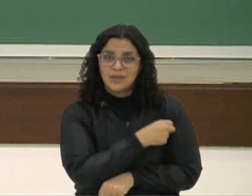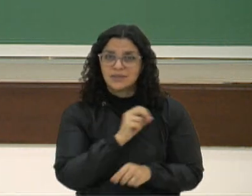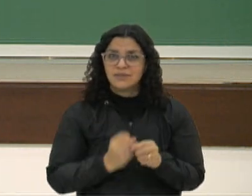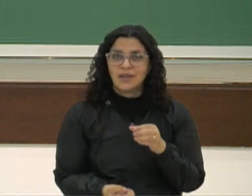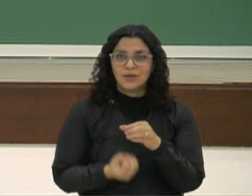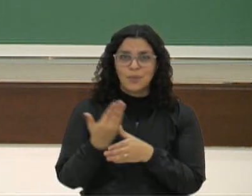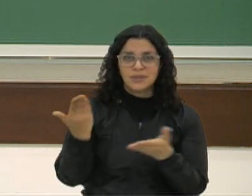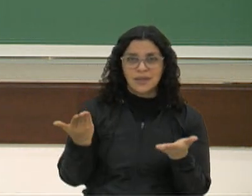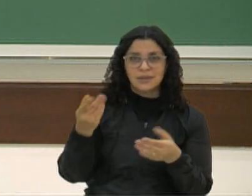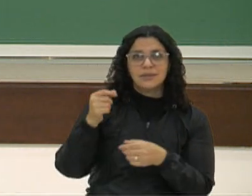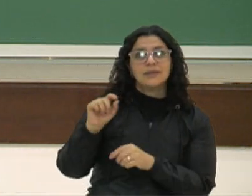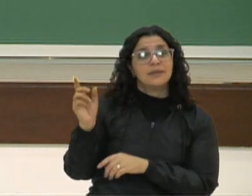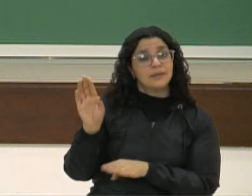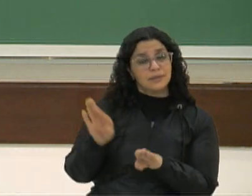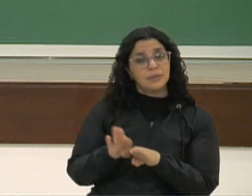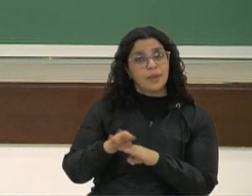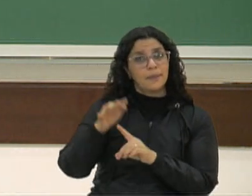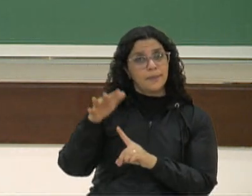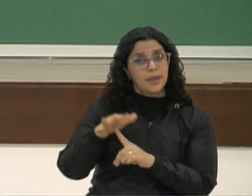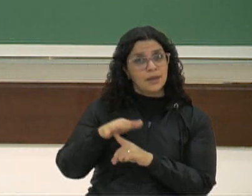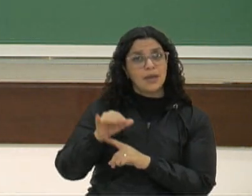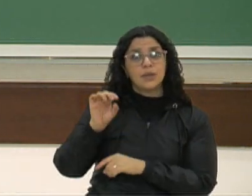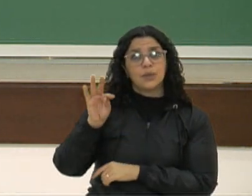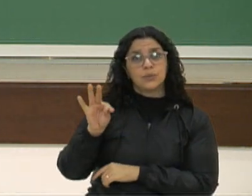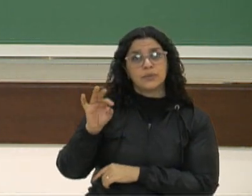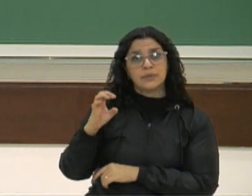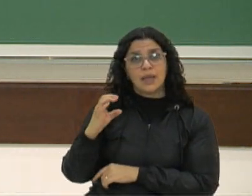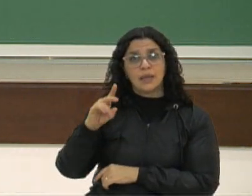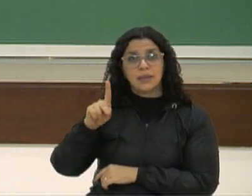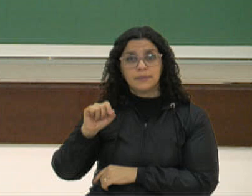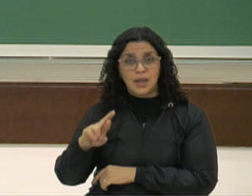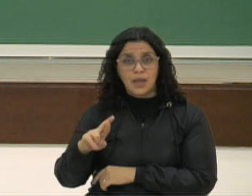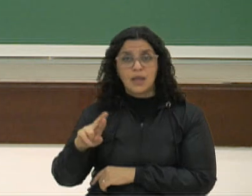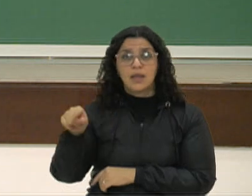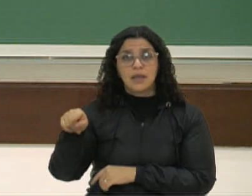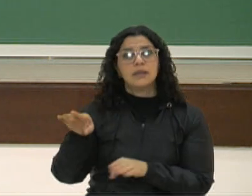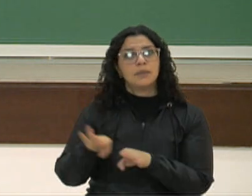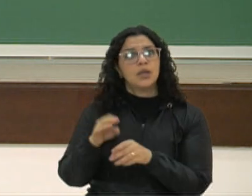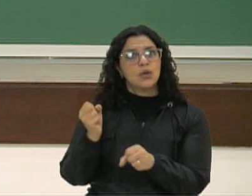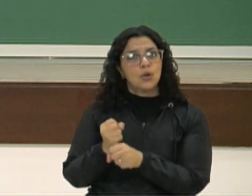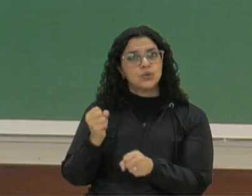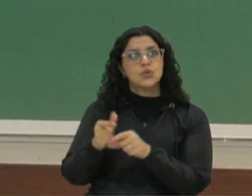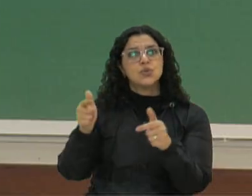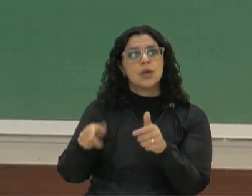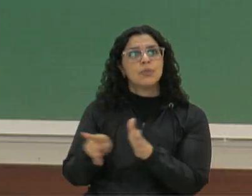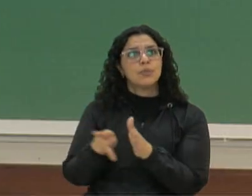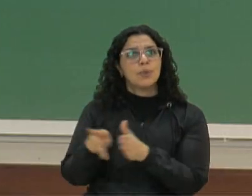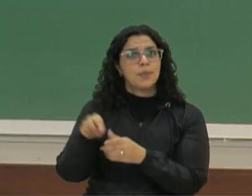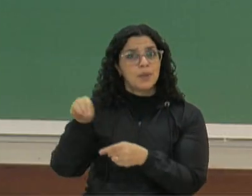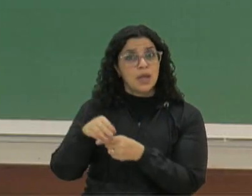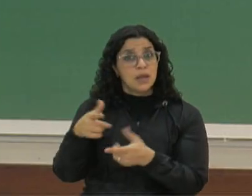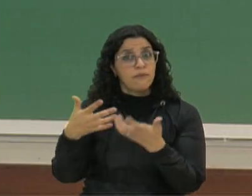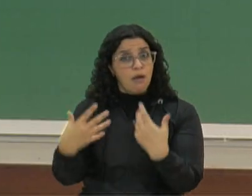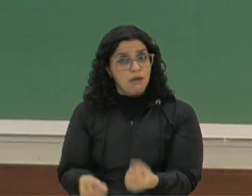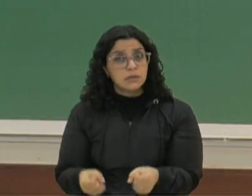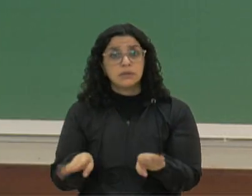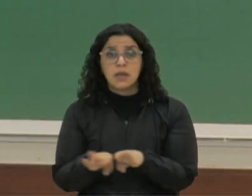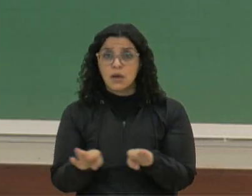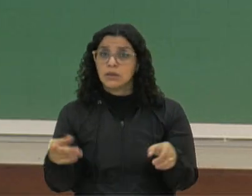para a prevenção do Covid-19, né, o Instituto de Tecnologia do Paraná, o TecPar, está envolvido, vai receber